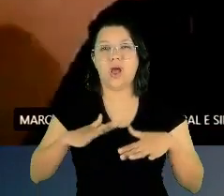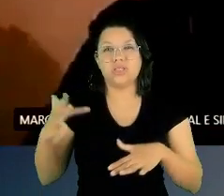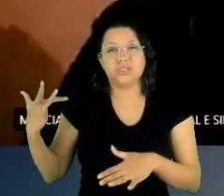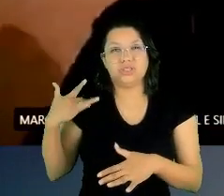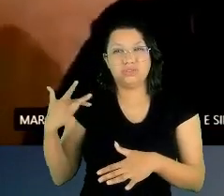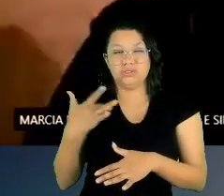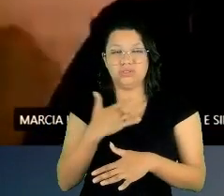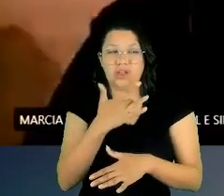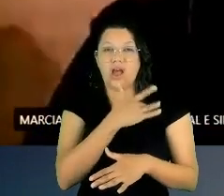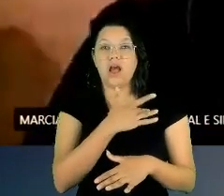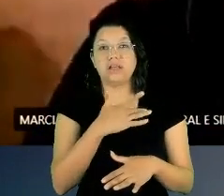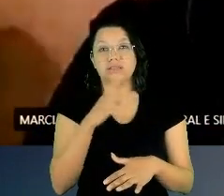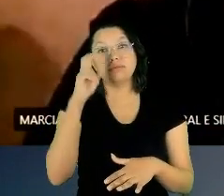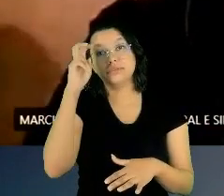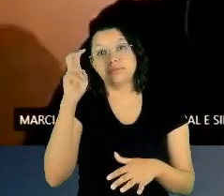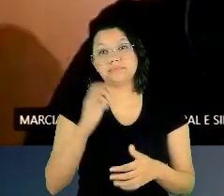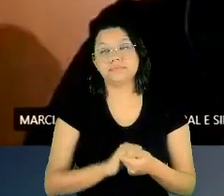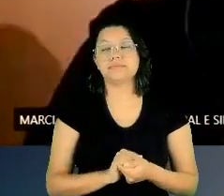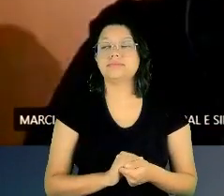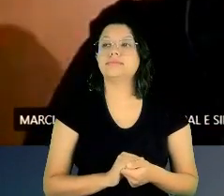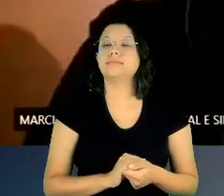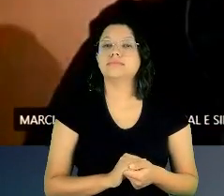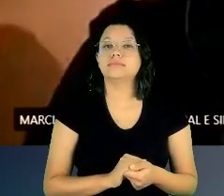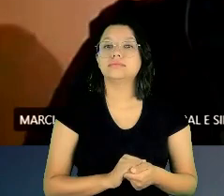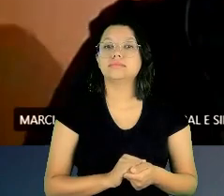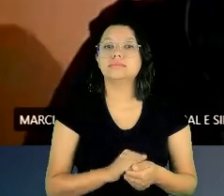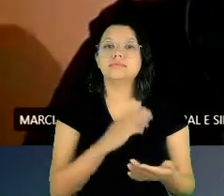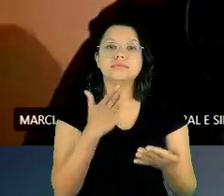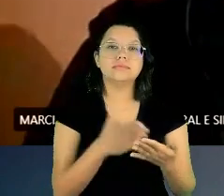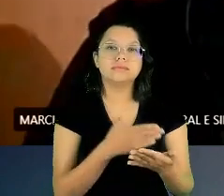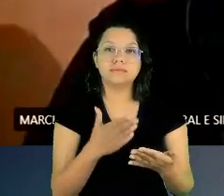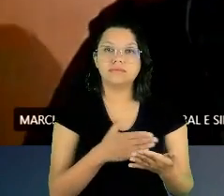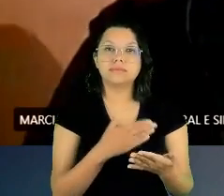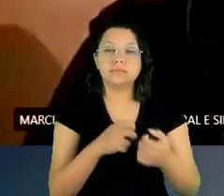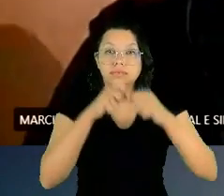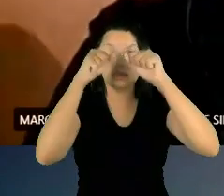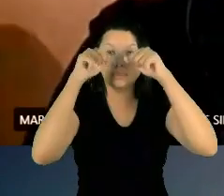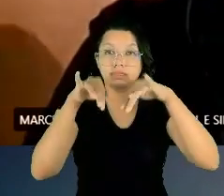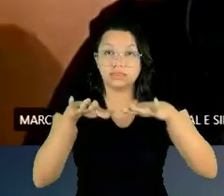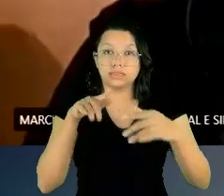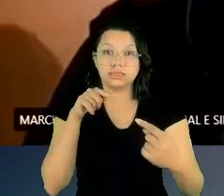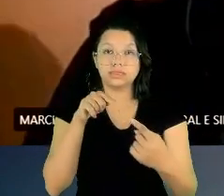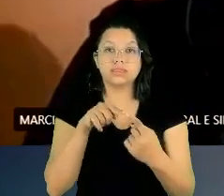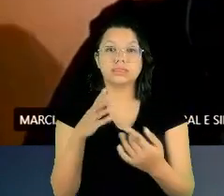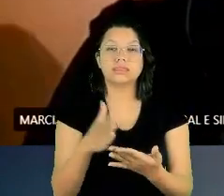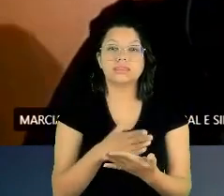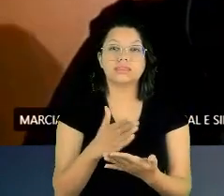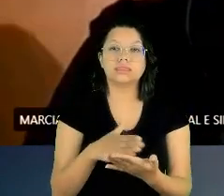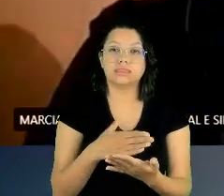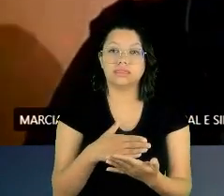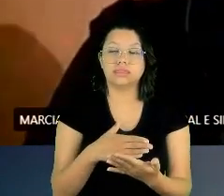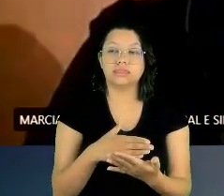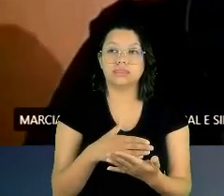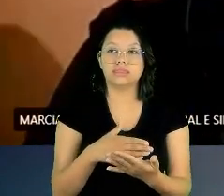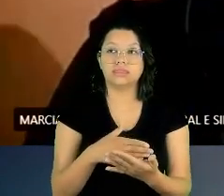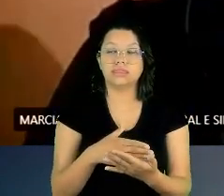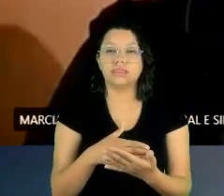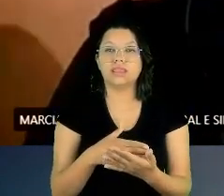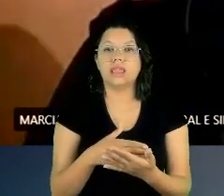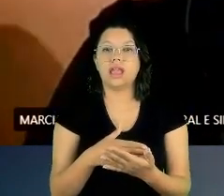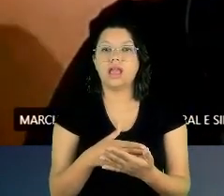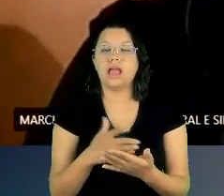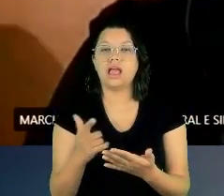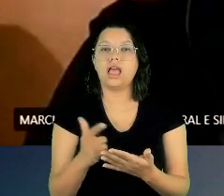inteligente, não gosta muito de toque, né? Super inteligente. E quanto a livro, para autismo específico, que é para leigos,